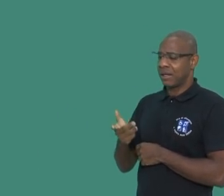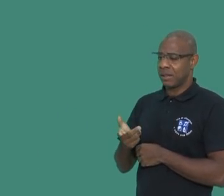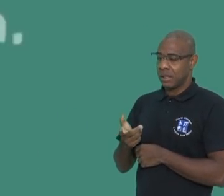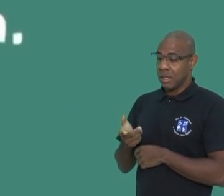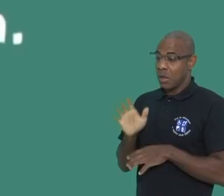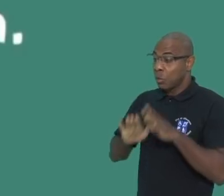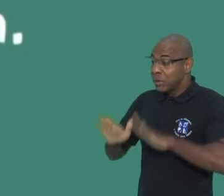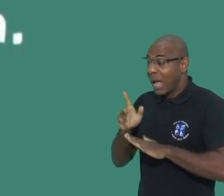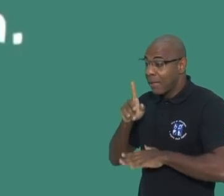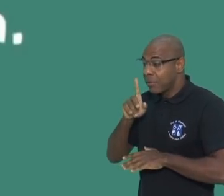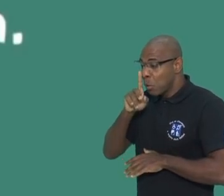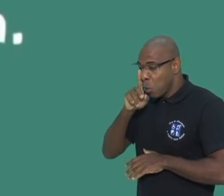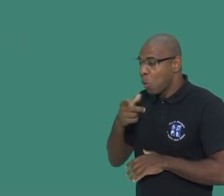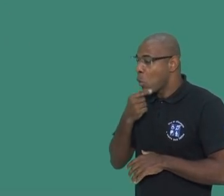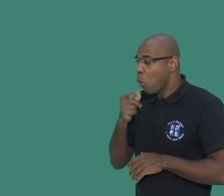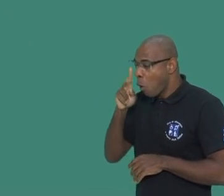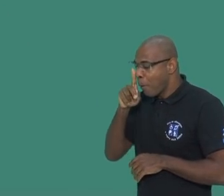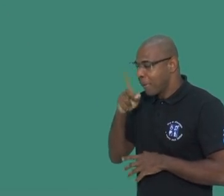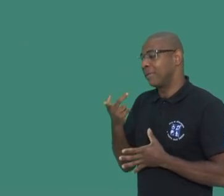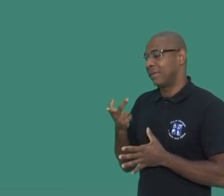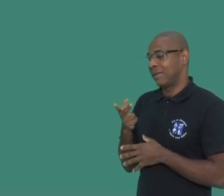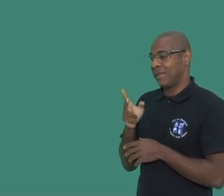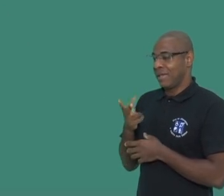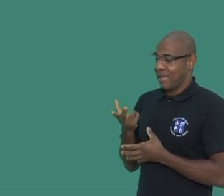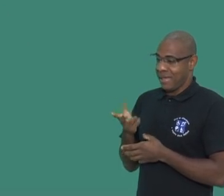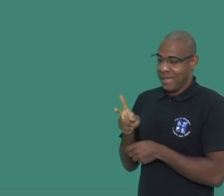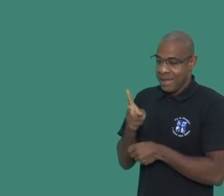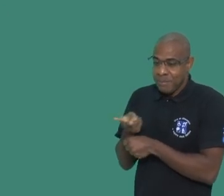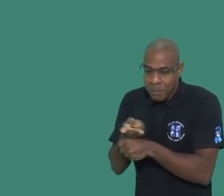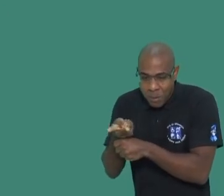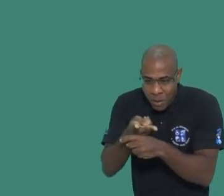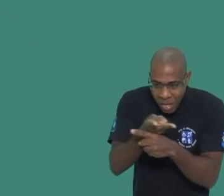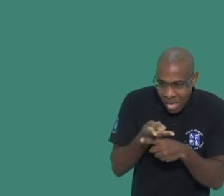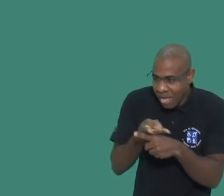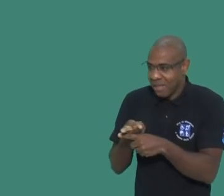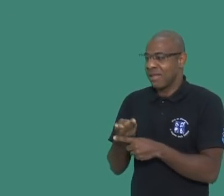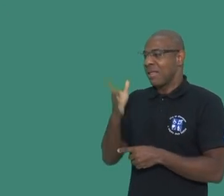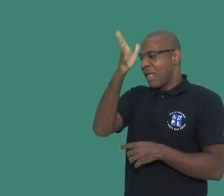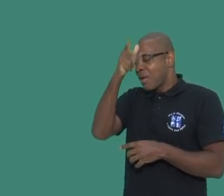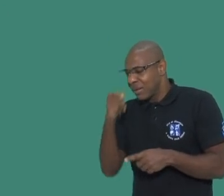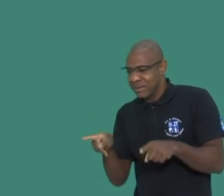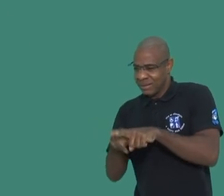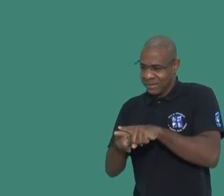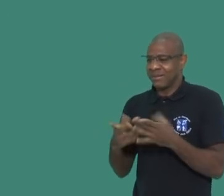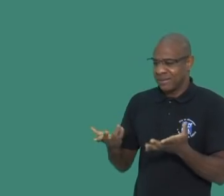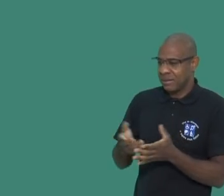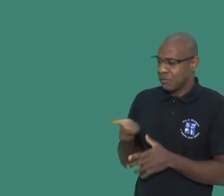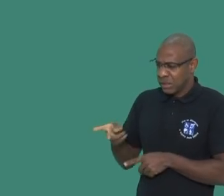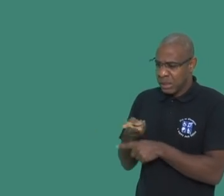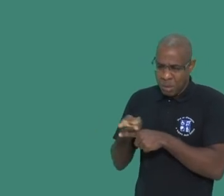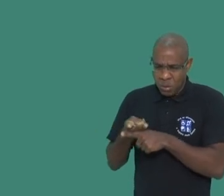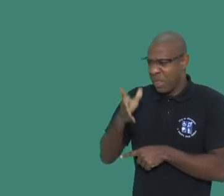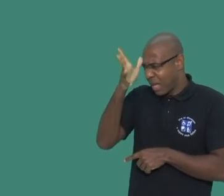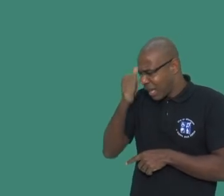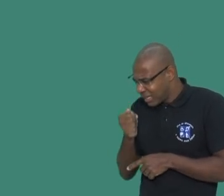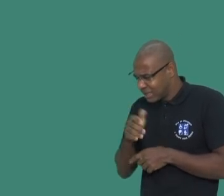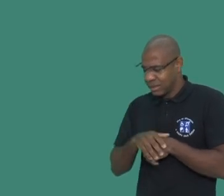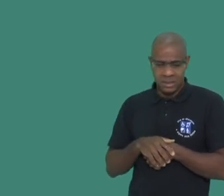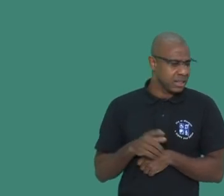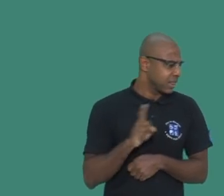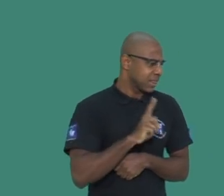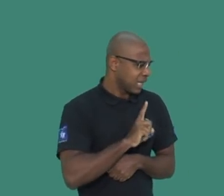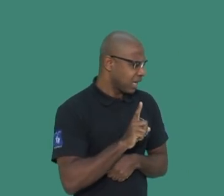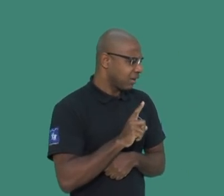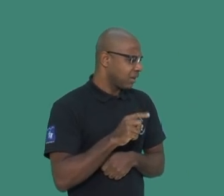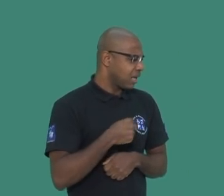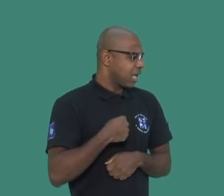assustador. Eles criam galinhas também. É a única coisa que fazem de interessante. Você procura galinhas? Não,